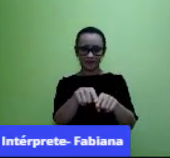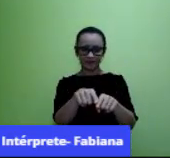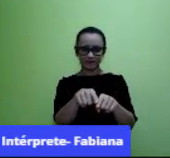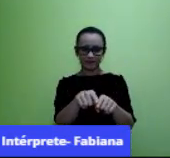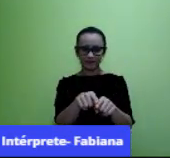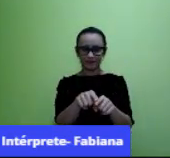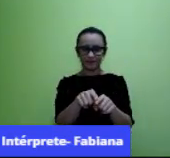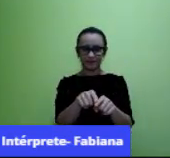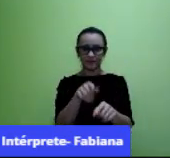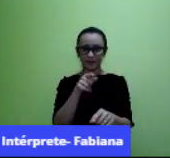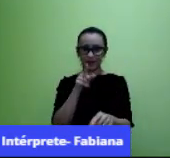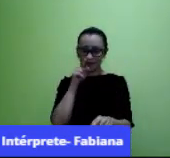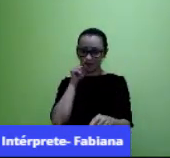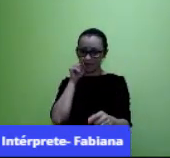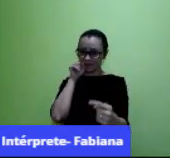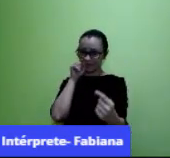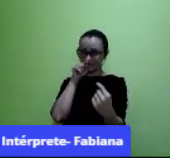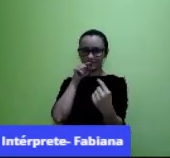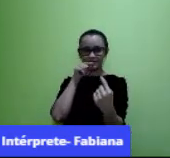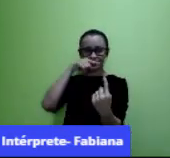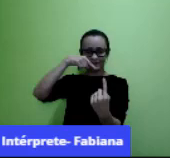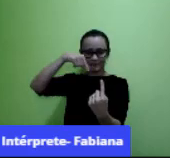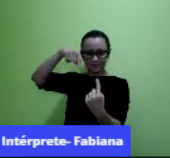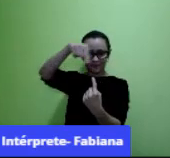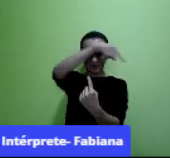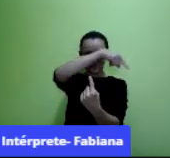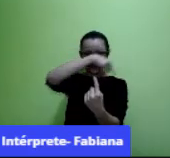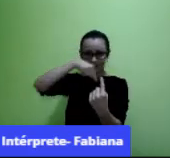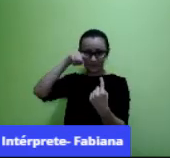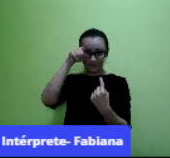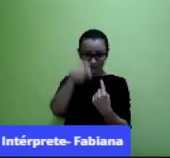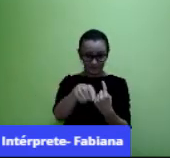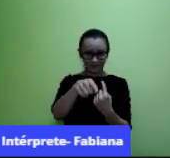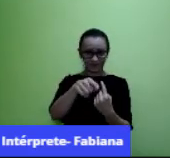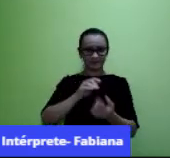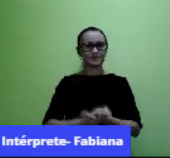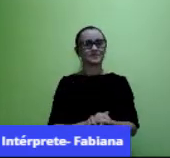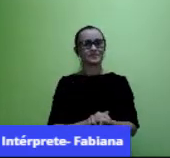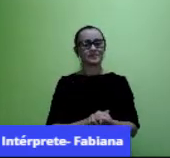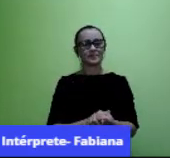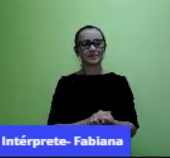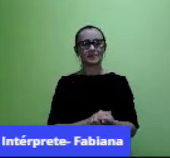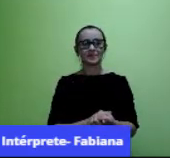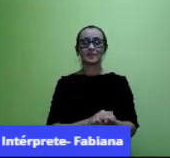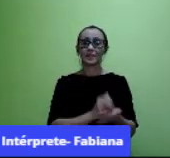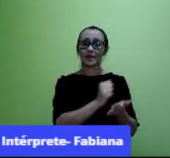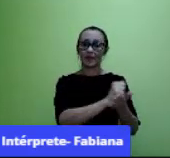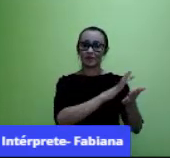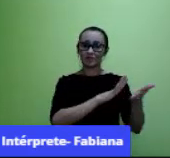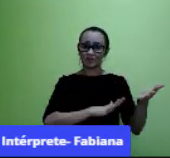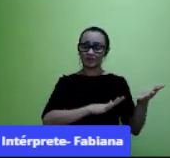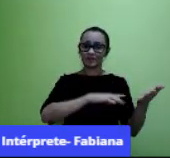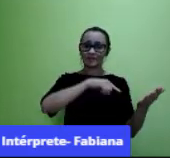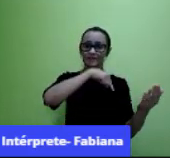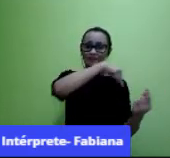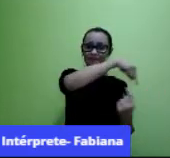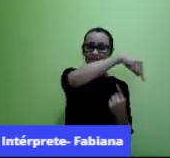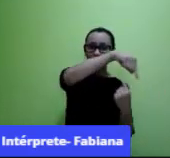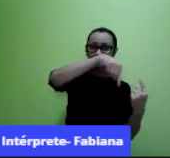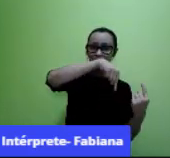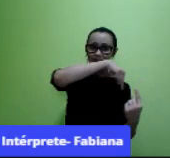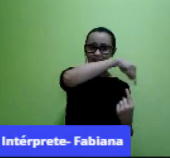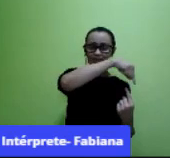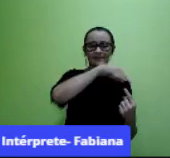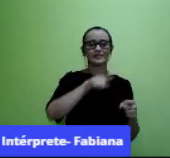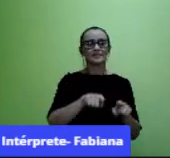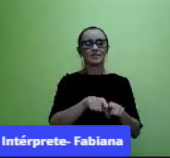de frente com aquele brinquedo depois. Ó, eu mudei. A atividade é a mesma, de giro? É, mas eu mudei. Eu não vou